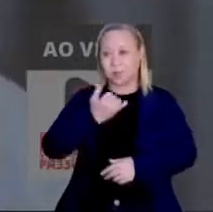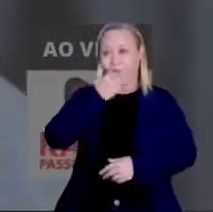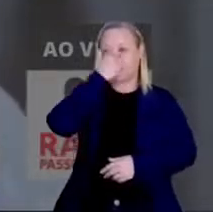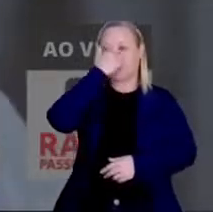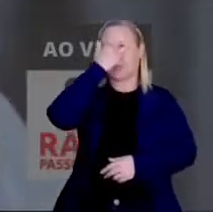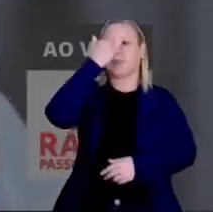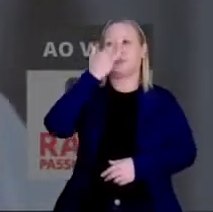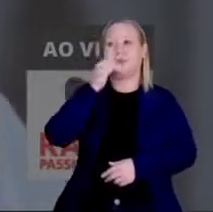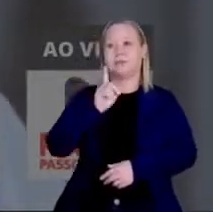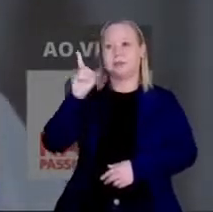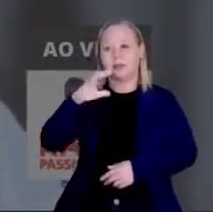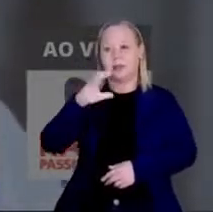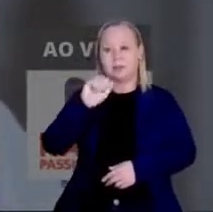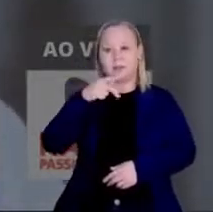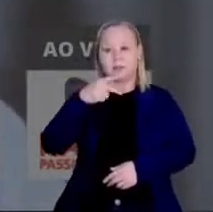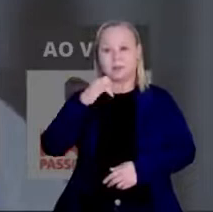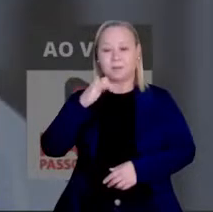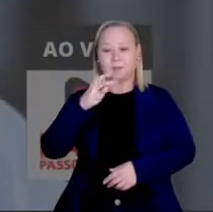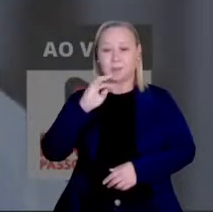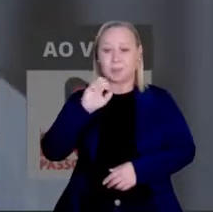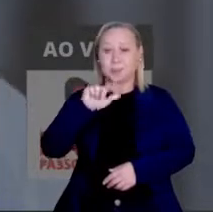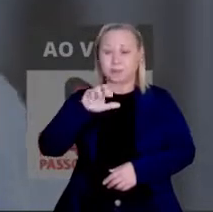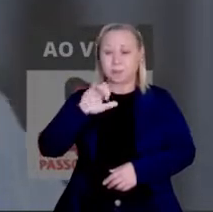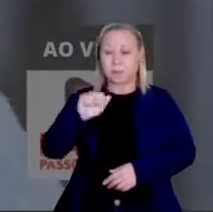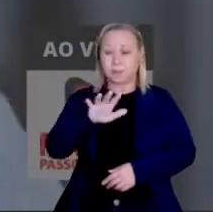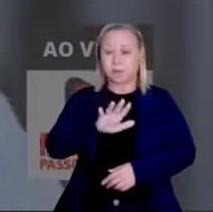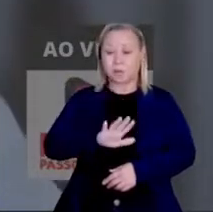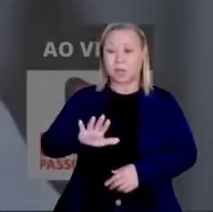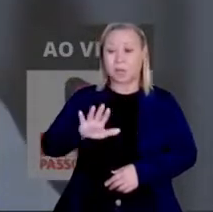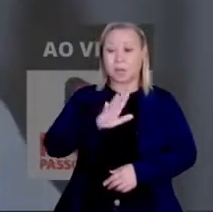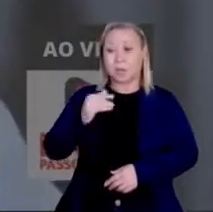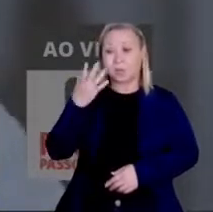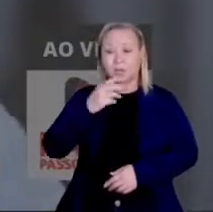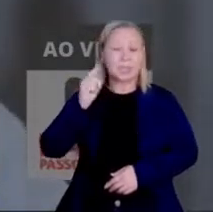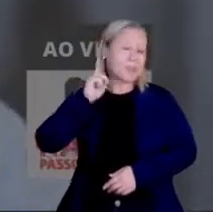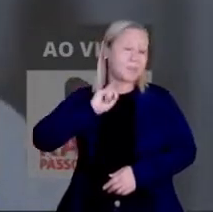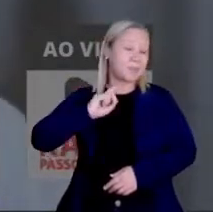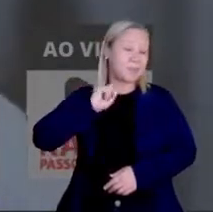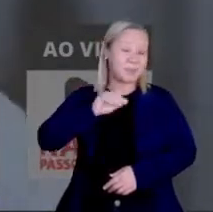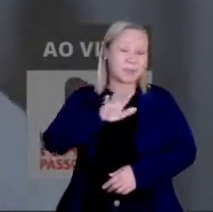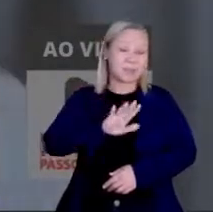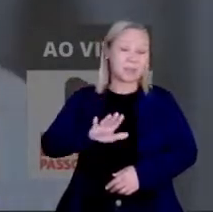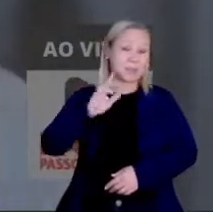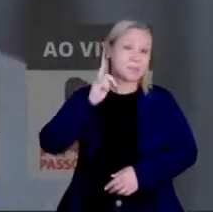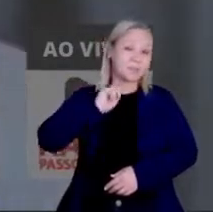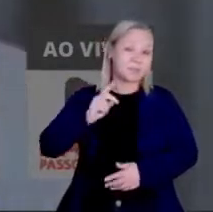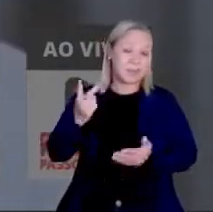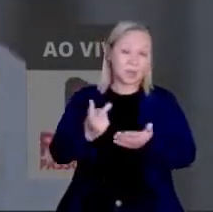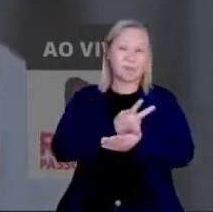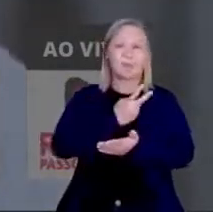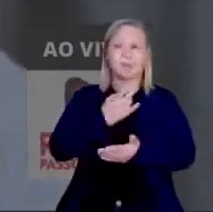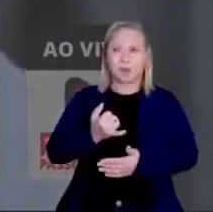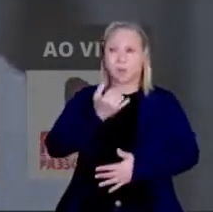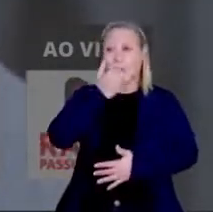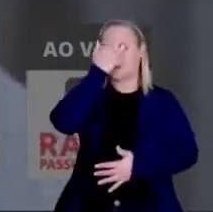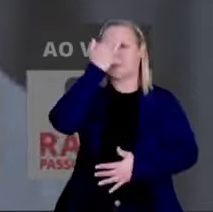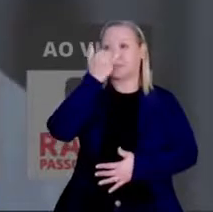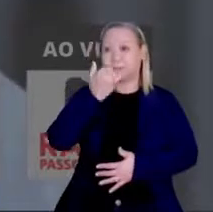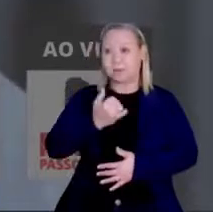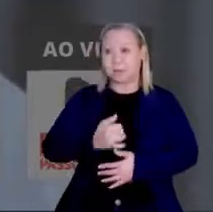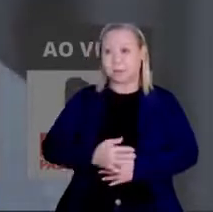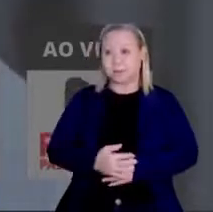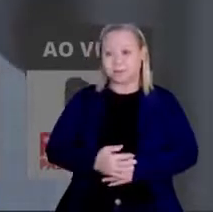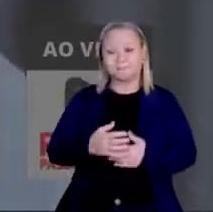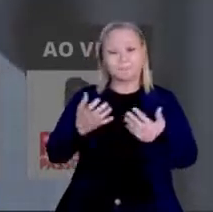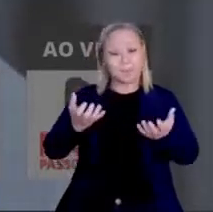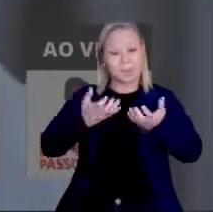trégua para que aquele povo possa viver e que os governantes, depois dessa experiência, tomem juízo e façam o que tem que